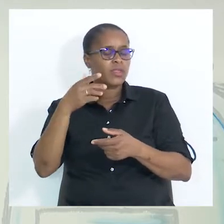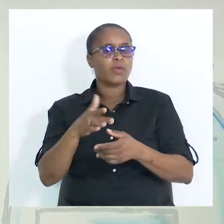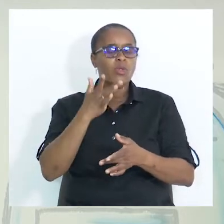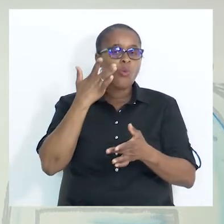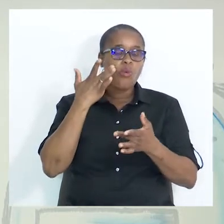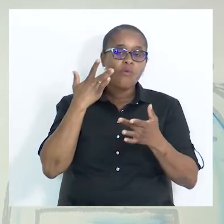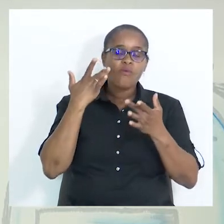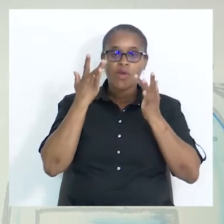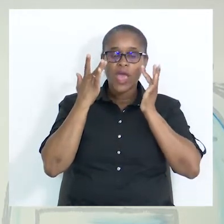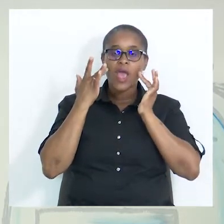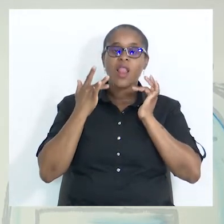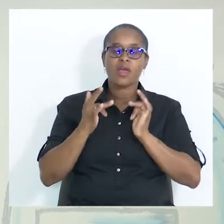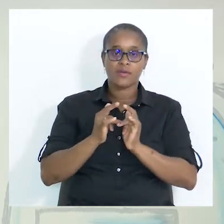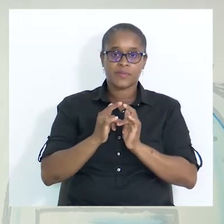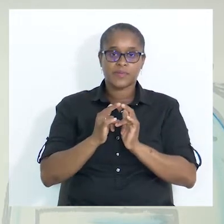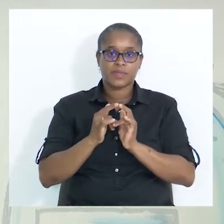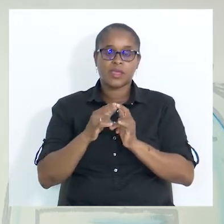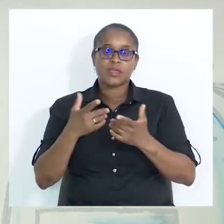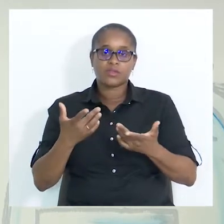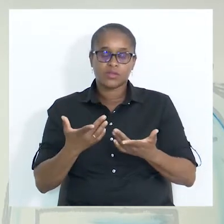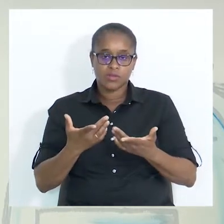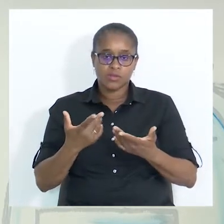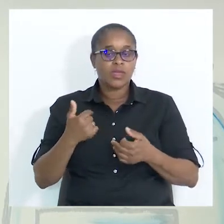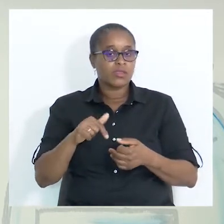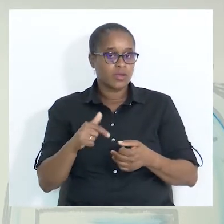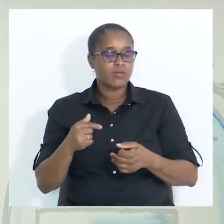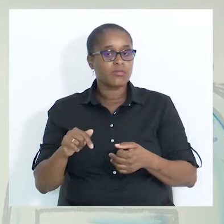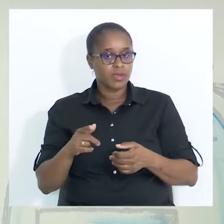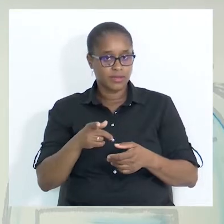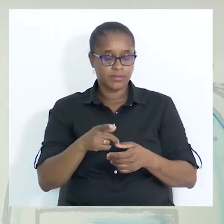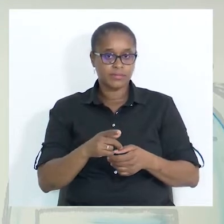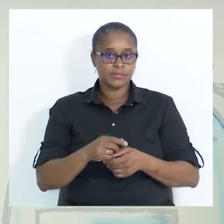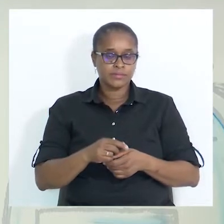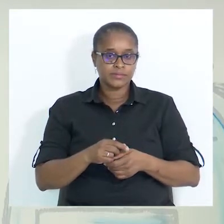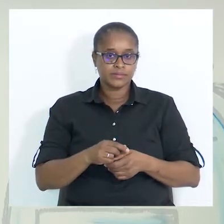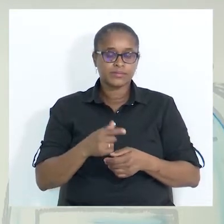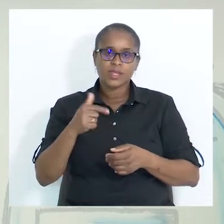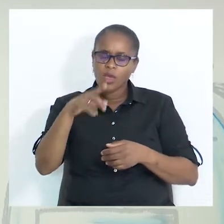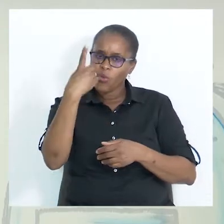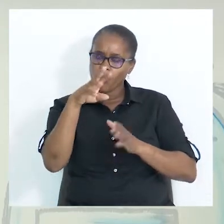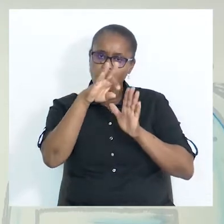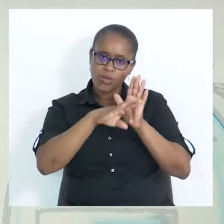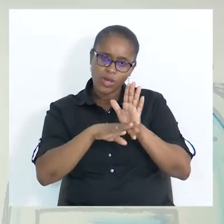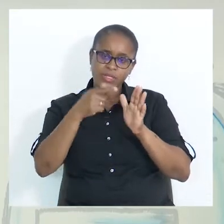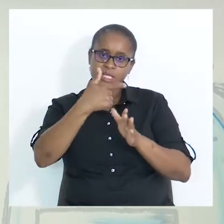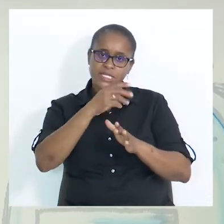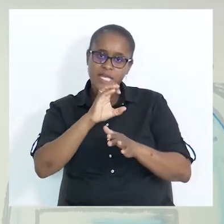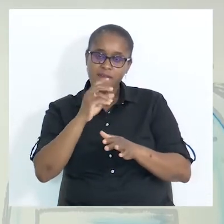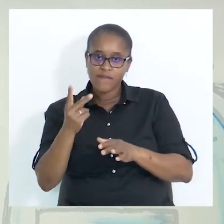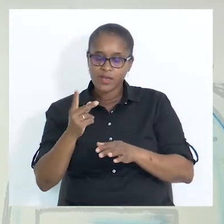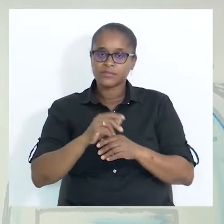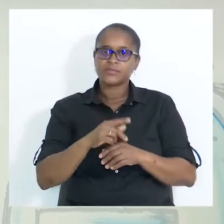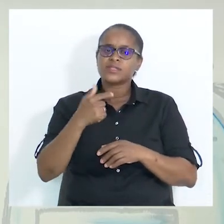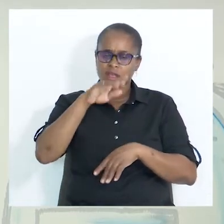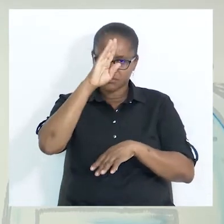novelas. Gostas de novelas? Então, há um programa da TCV que